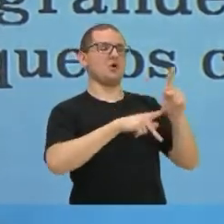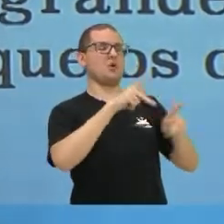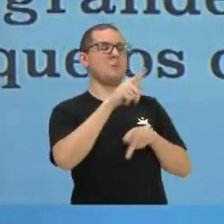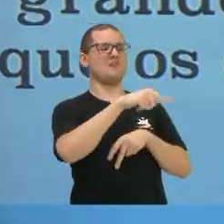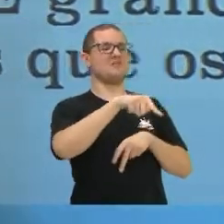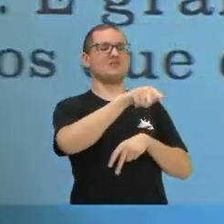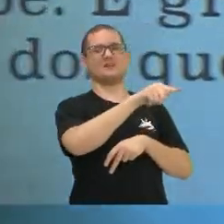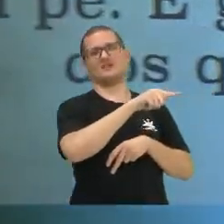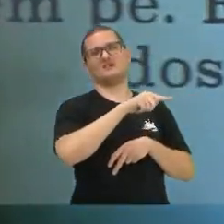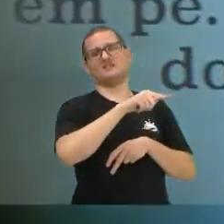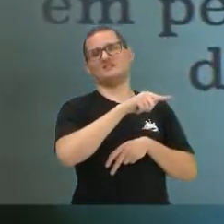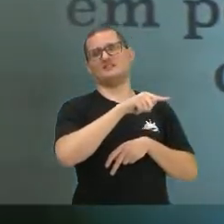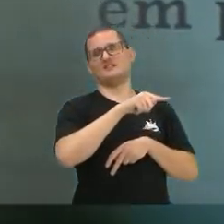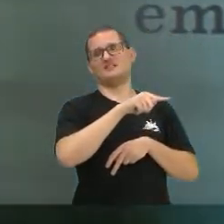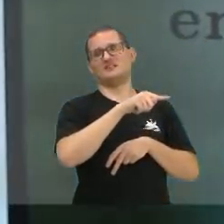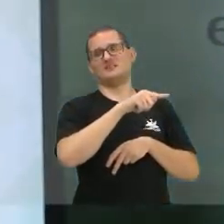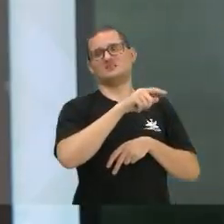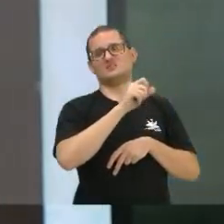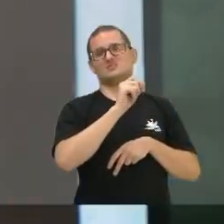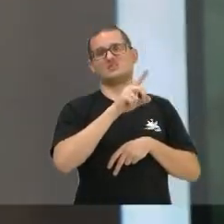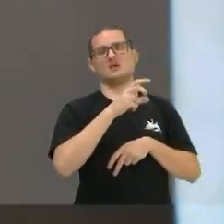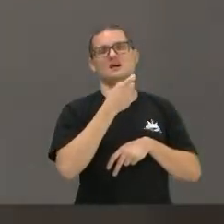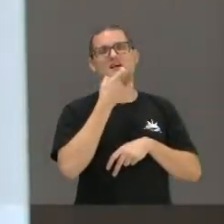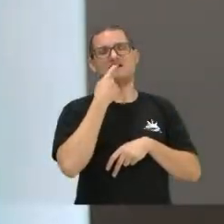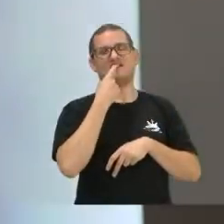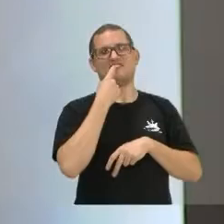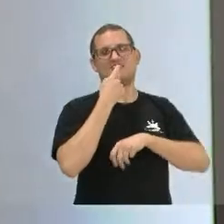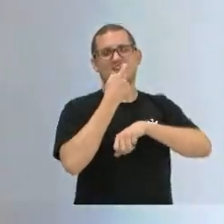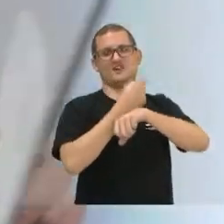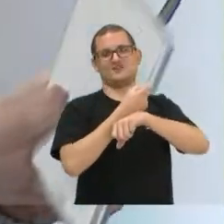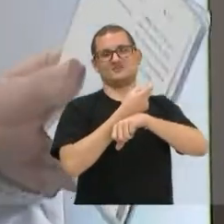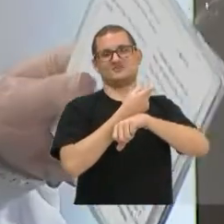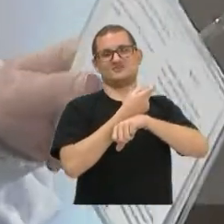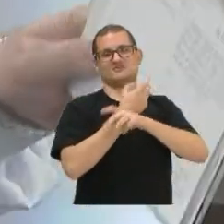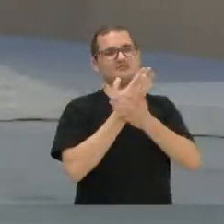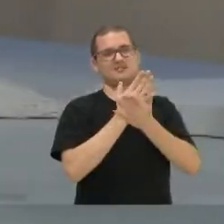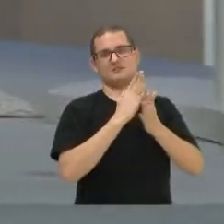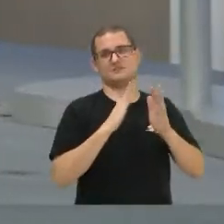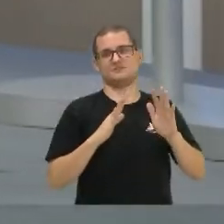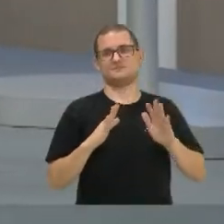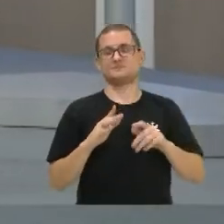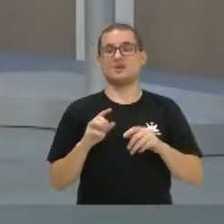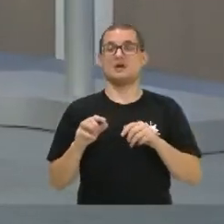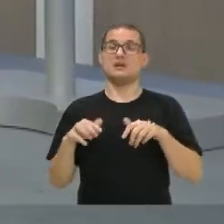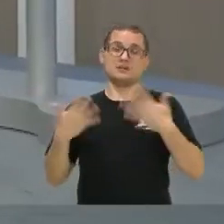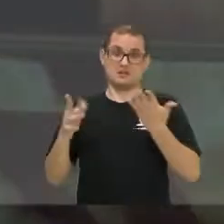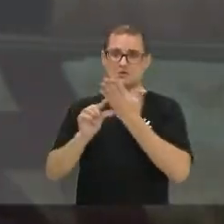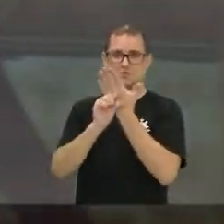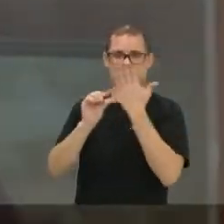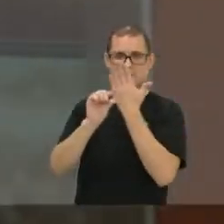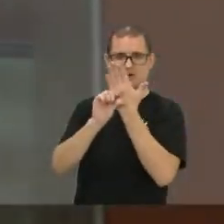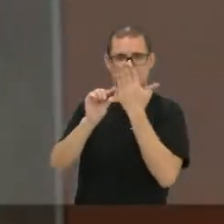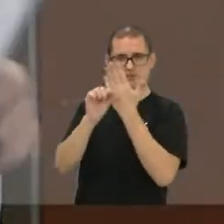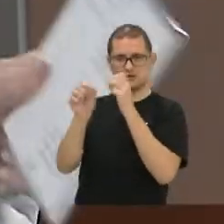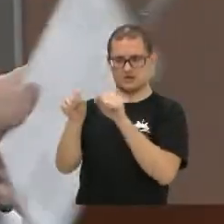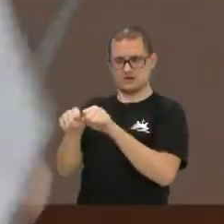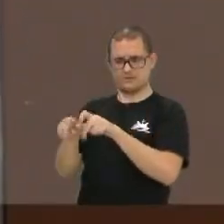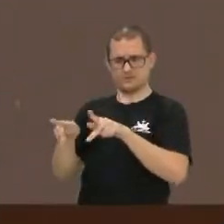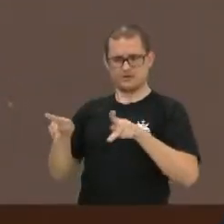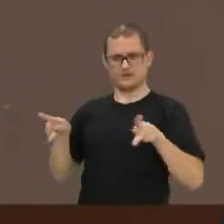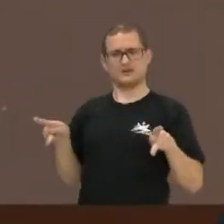havia se tornado of souls recebidos o autor do apocalipse